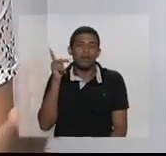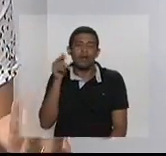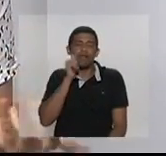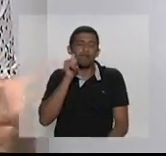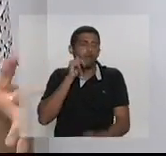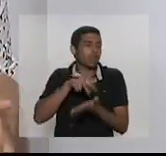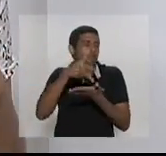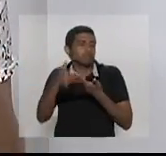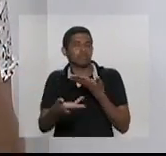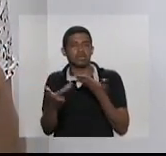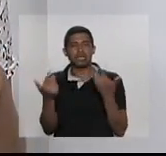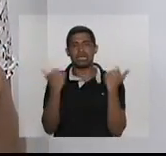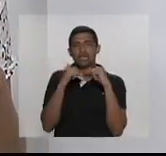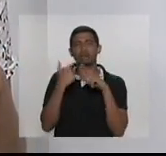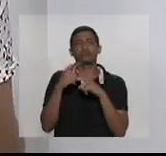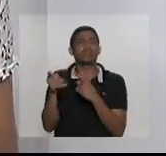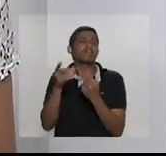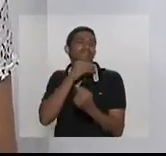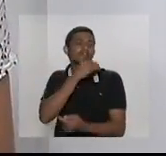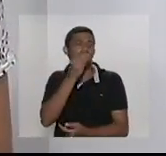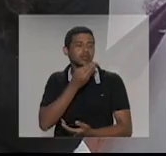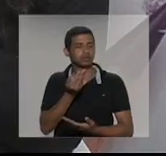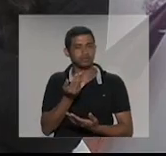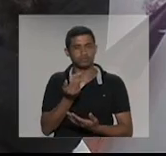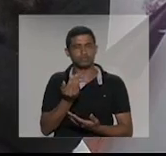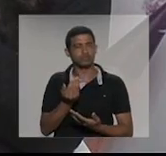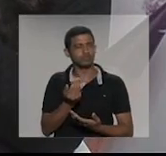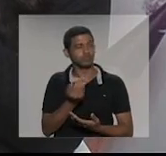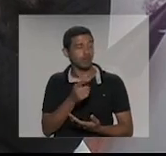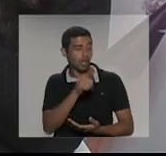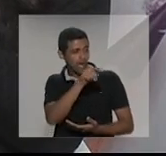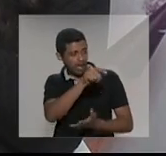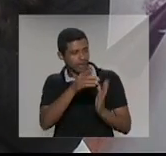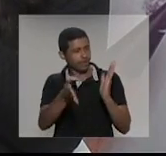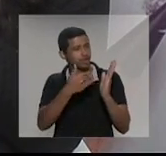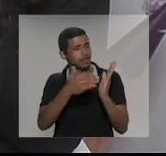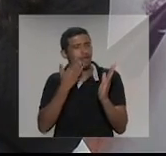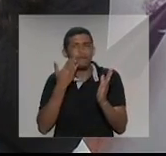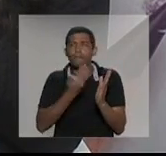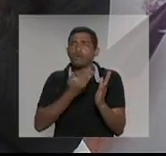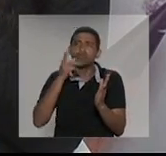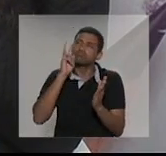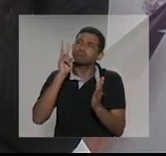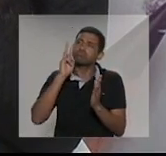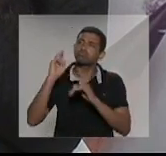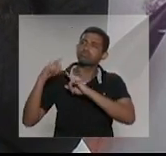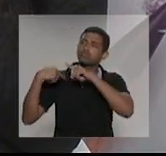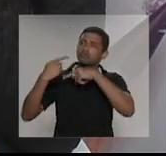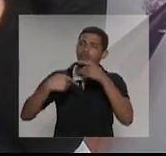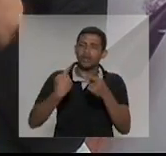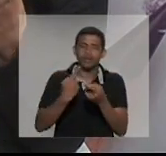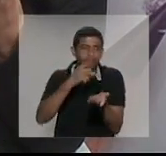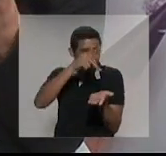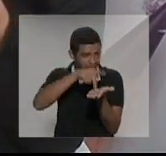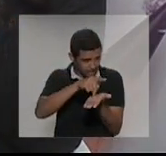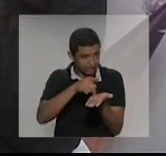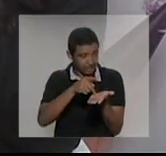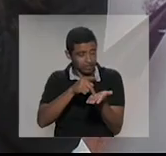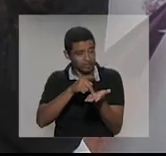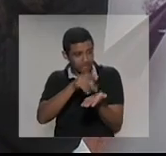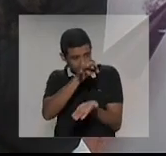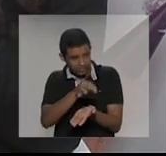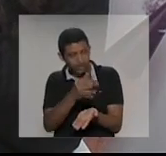fragilizar e cair no chão e praticar. Agora, esse livro, então, ele traz histórias, vamos dizer assim,